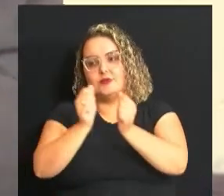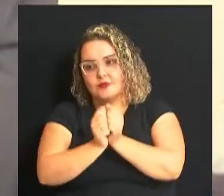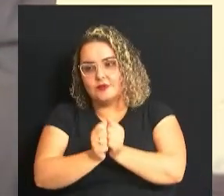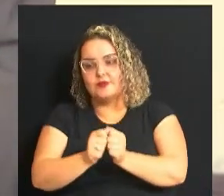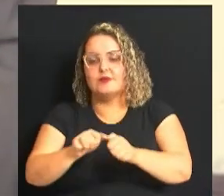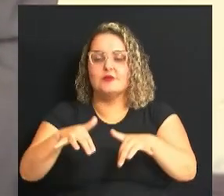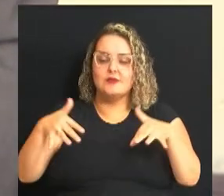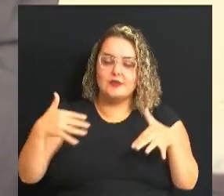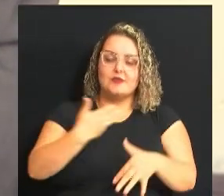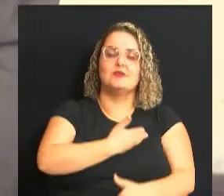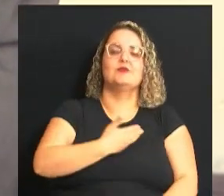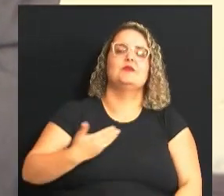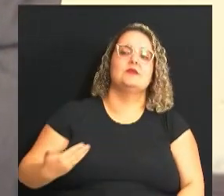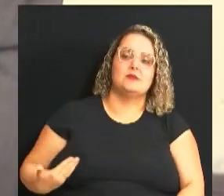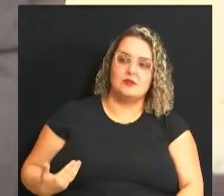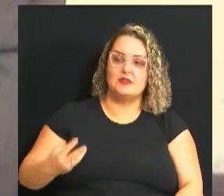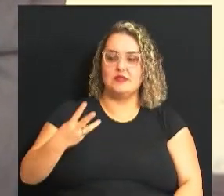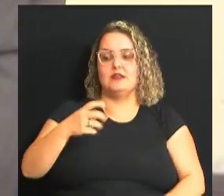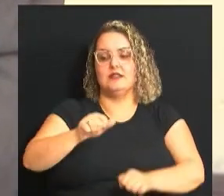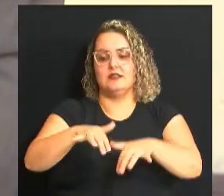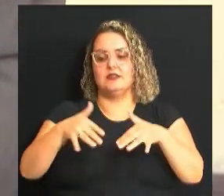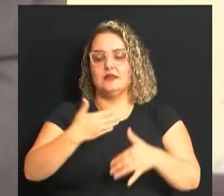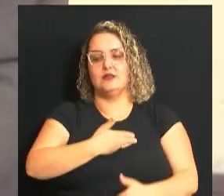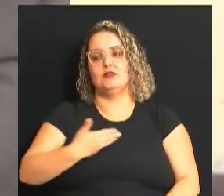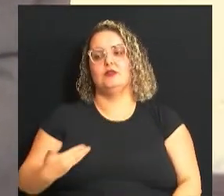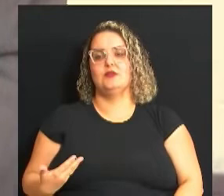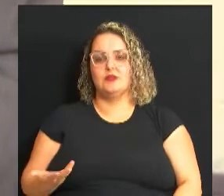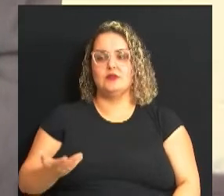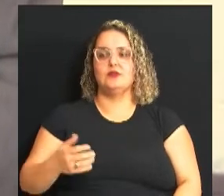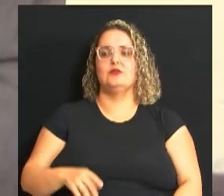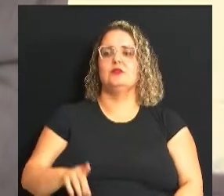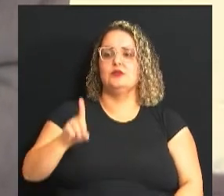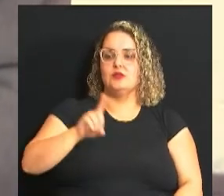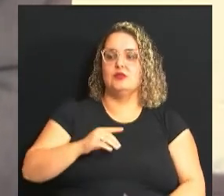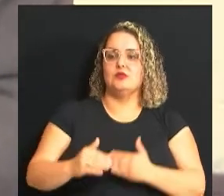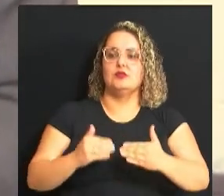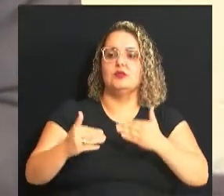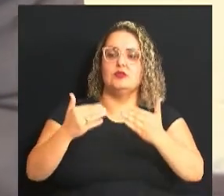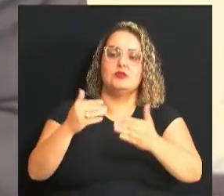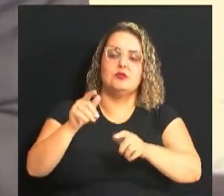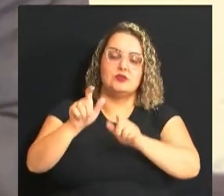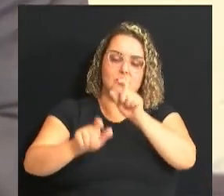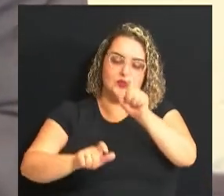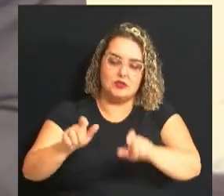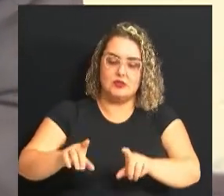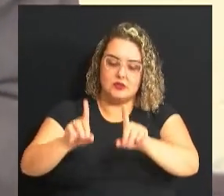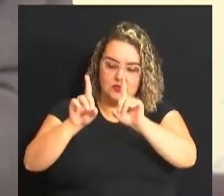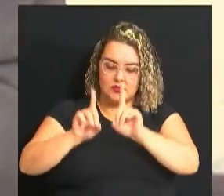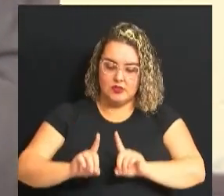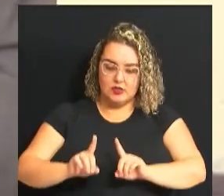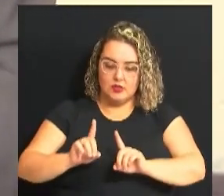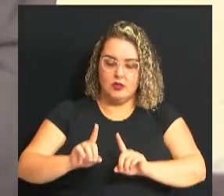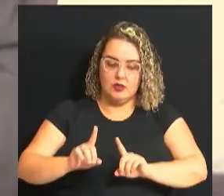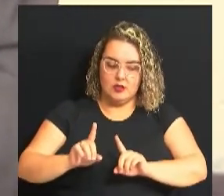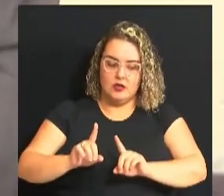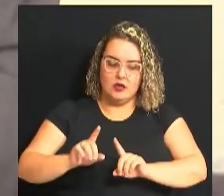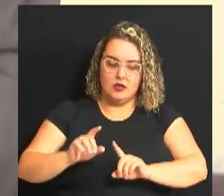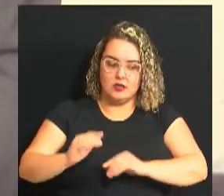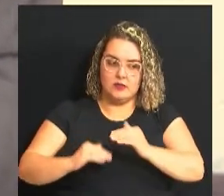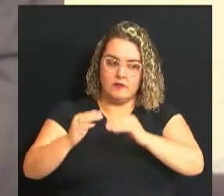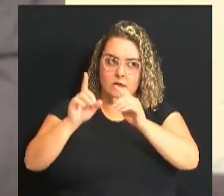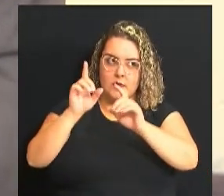audiências públicas. É diretor da Secretaria Municipal de Gestão e Desenvolvimento de Pessoas, representando nesta manhã